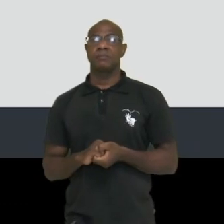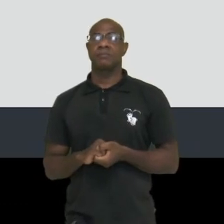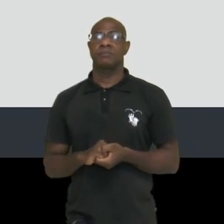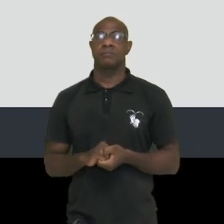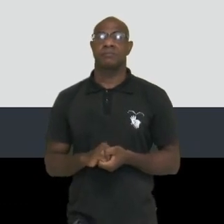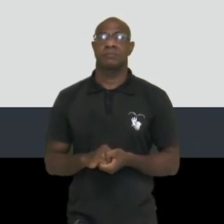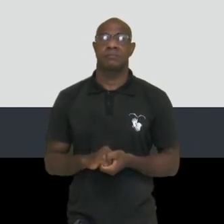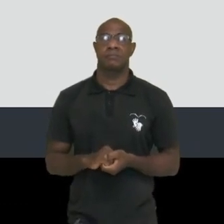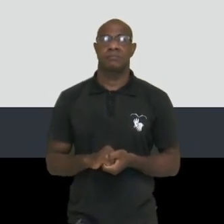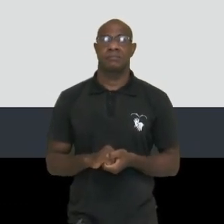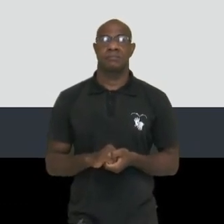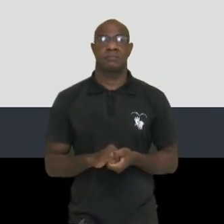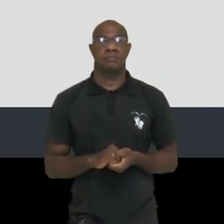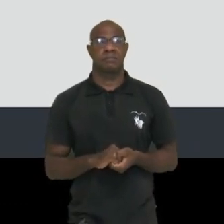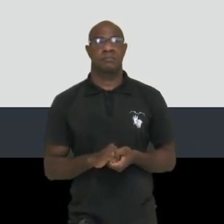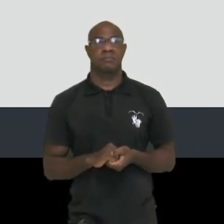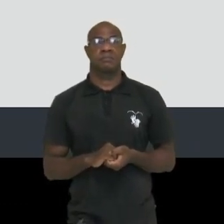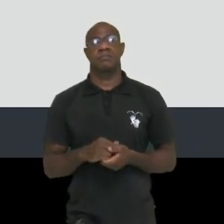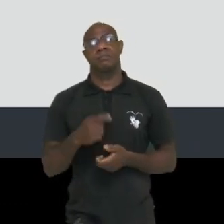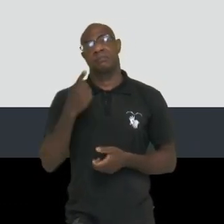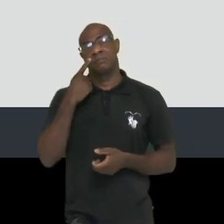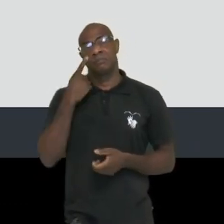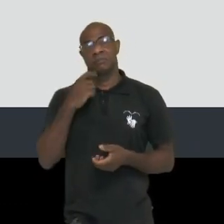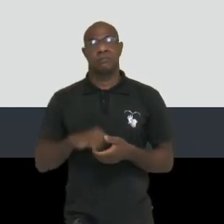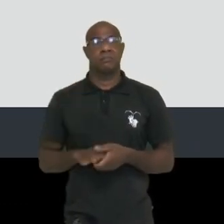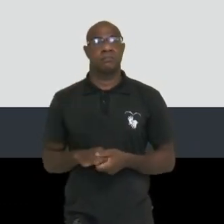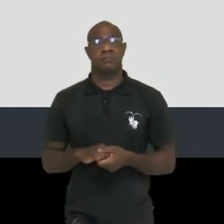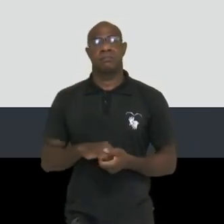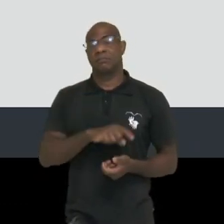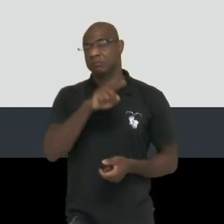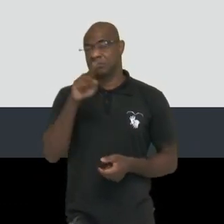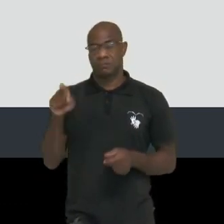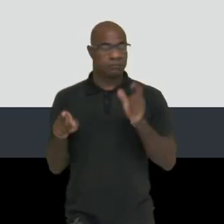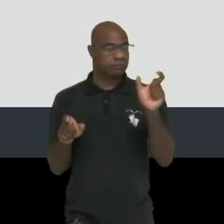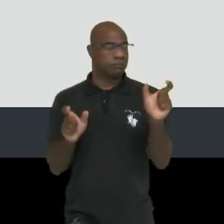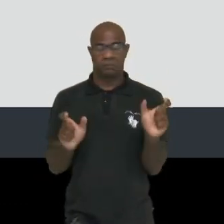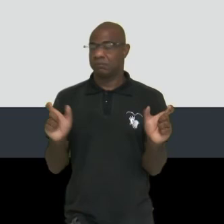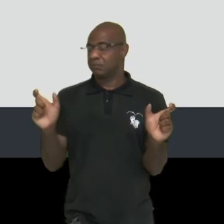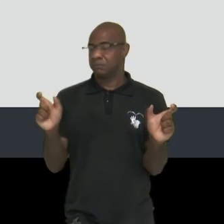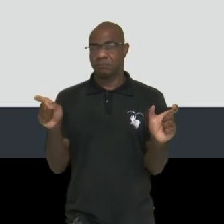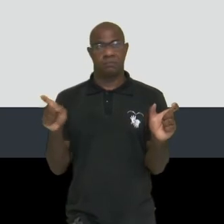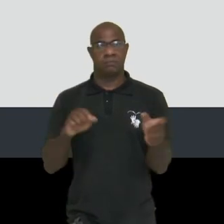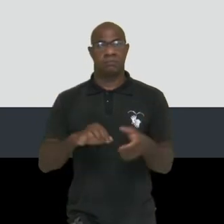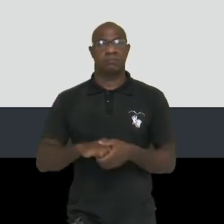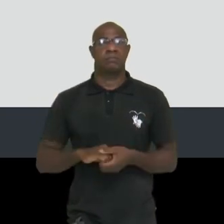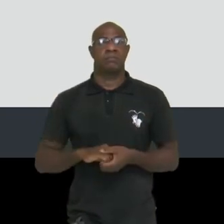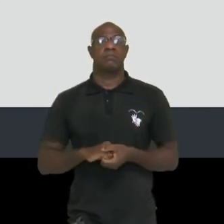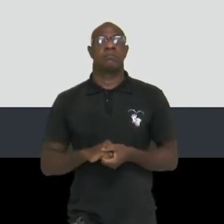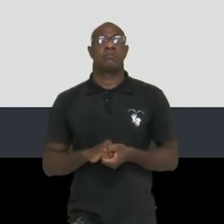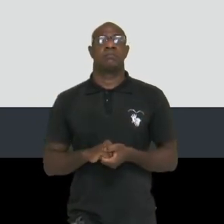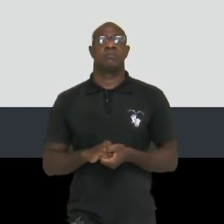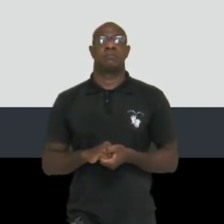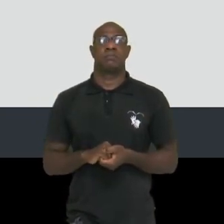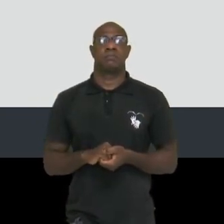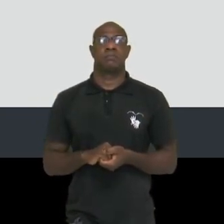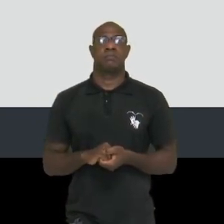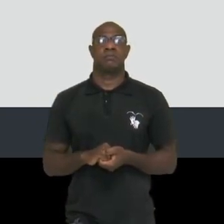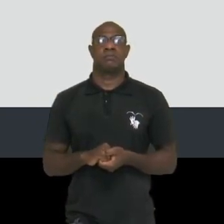Então, nós vamos agora fazer a repetição do áudio falado. Então, let's get together with some